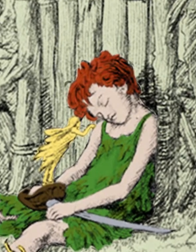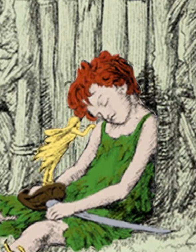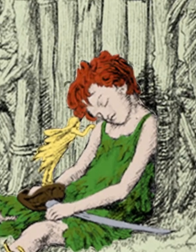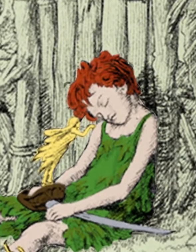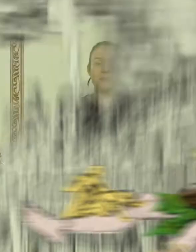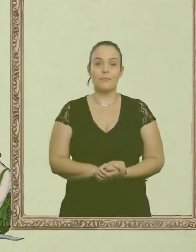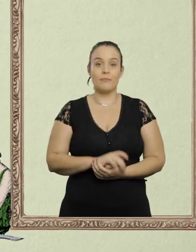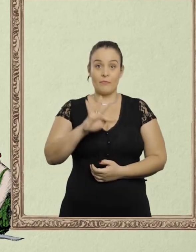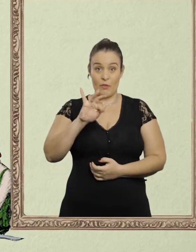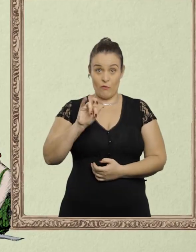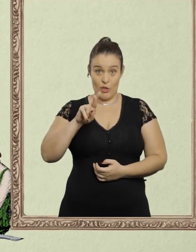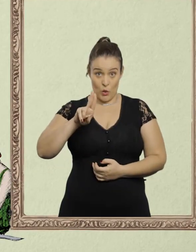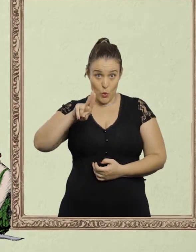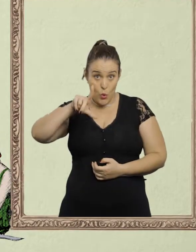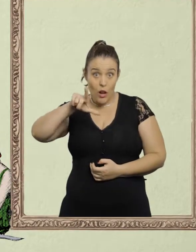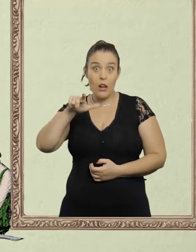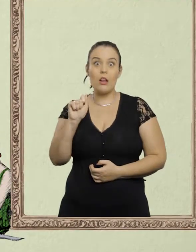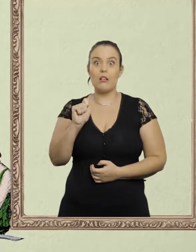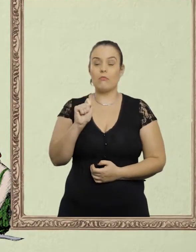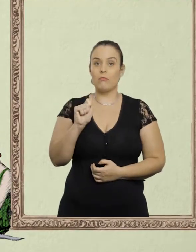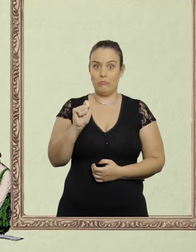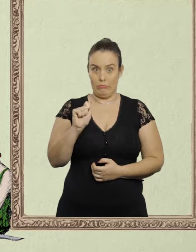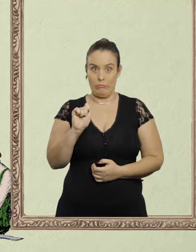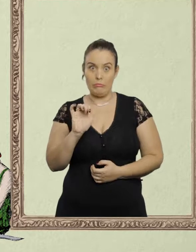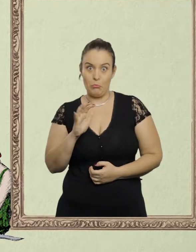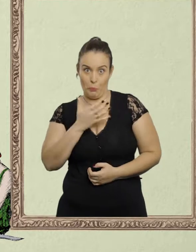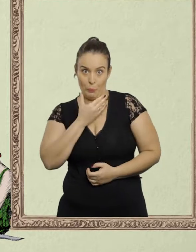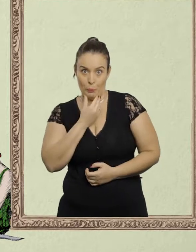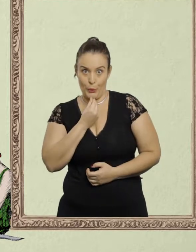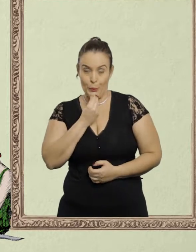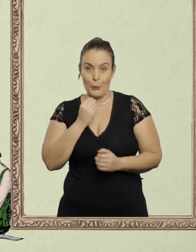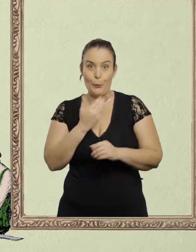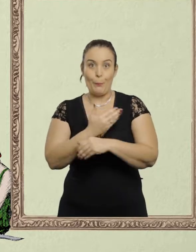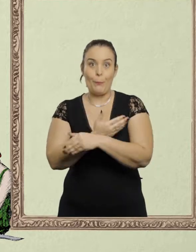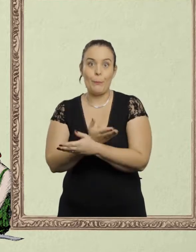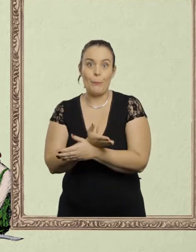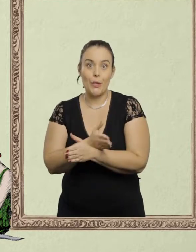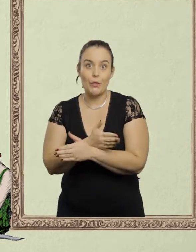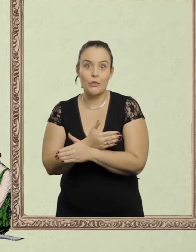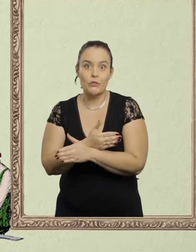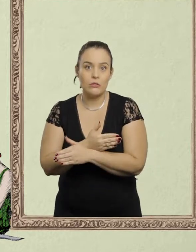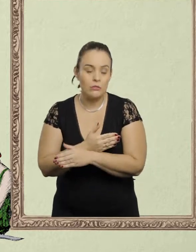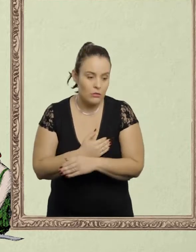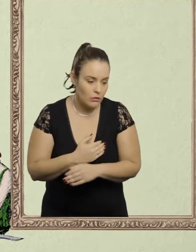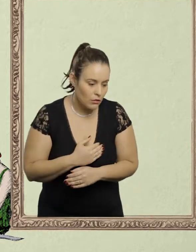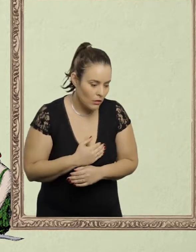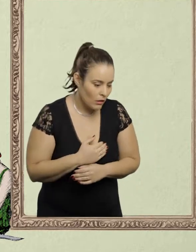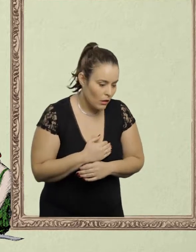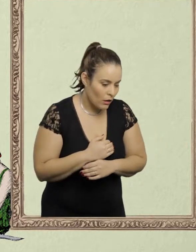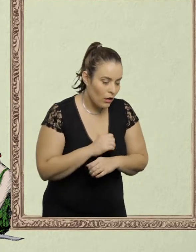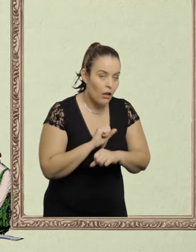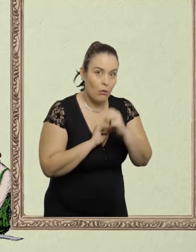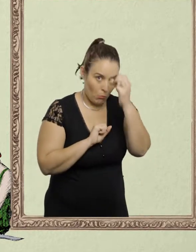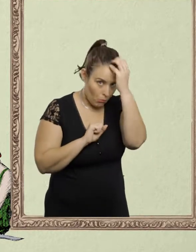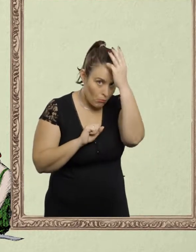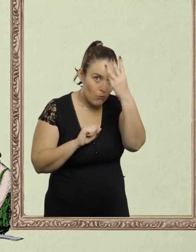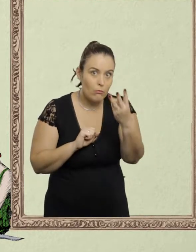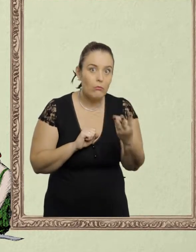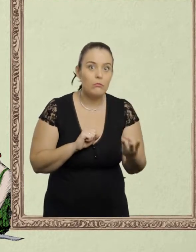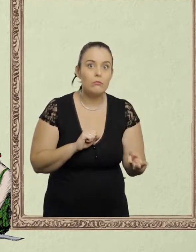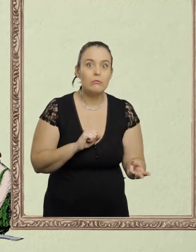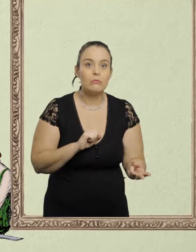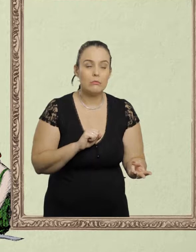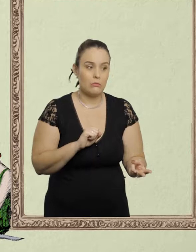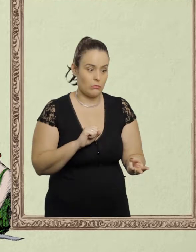ferozes. Firula, um dos meninos perdidos, ficou parado ao lado do corpo de Wendy. Foi ele